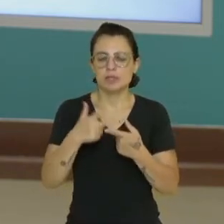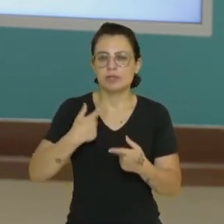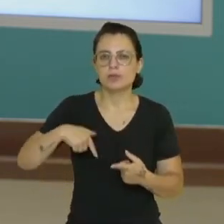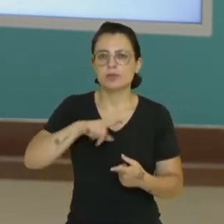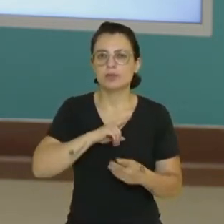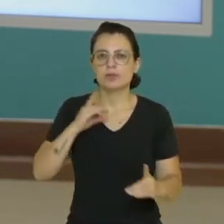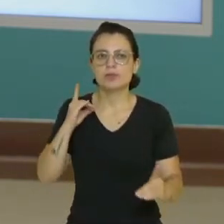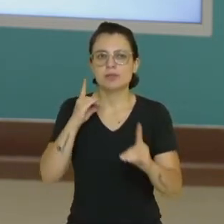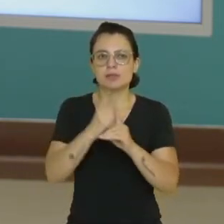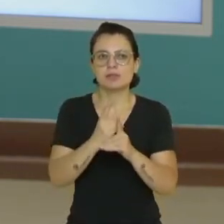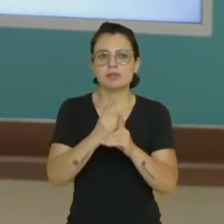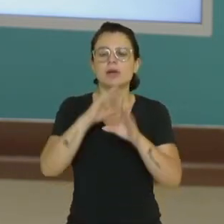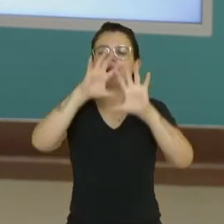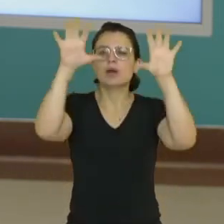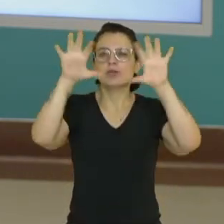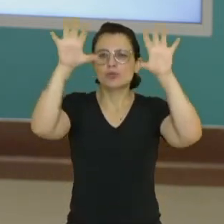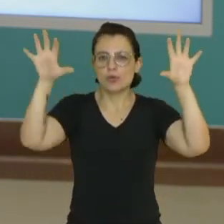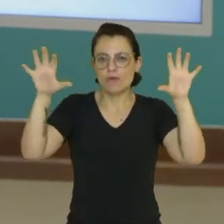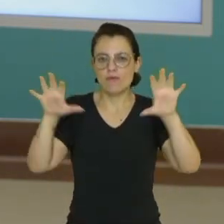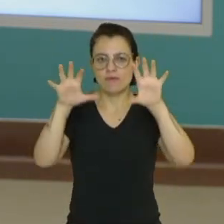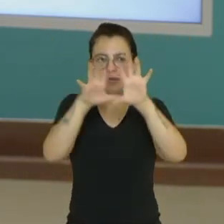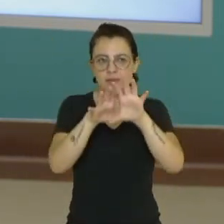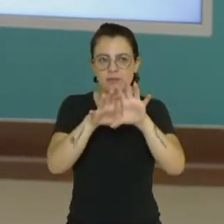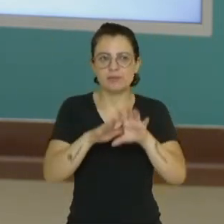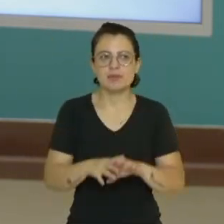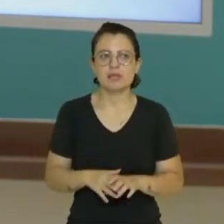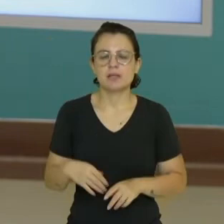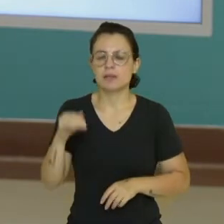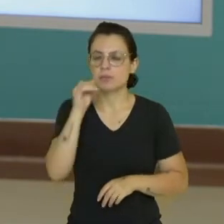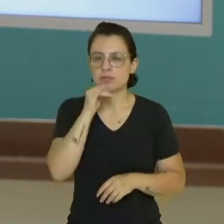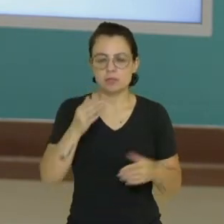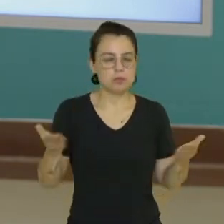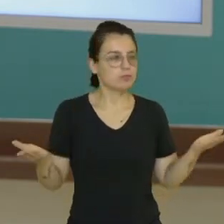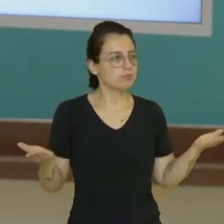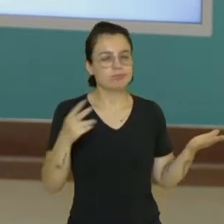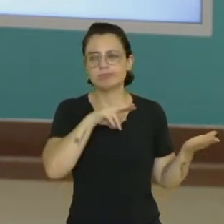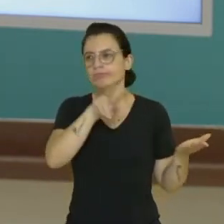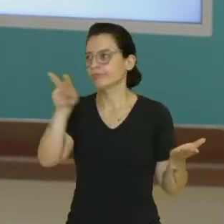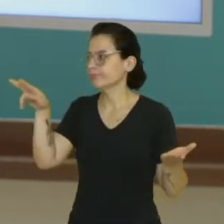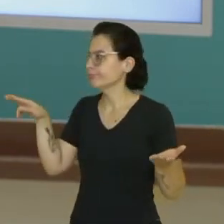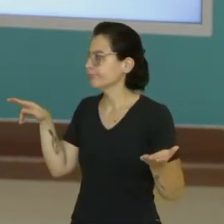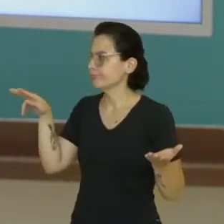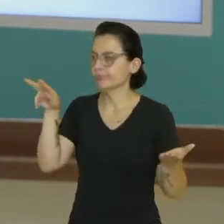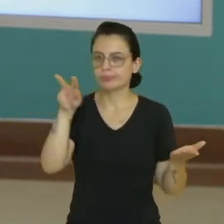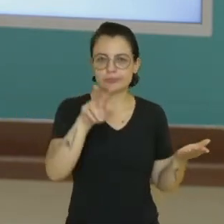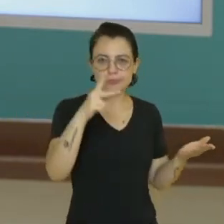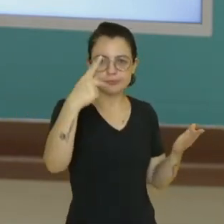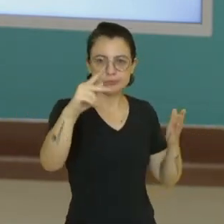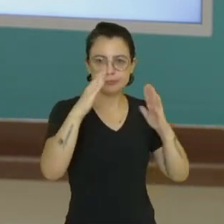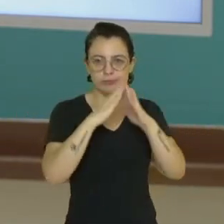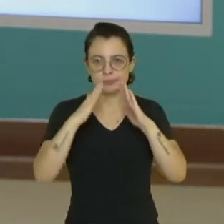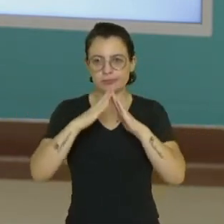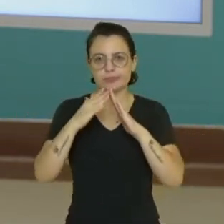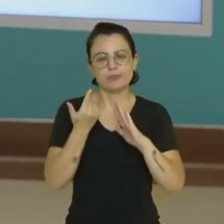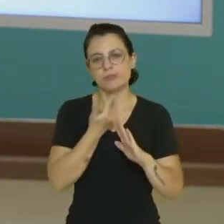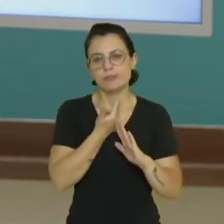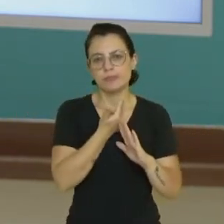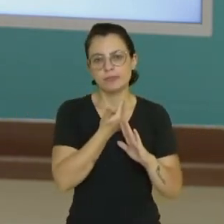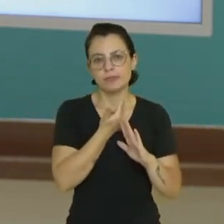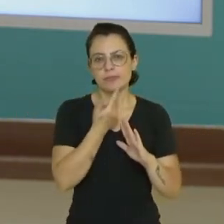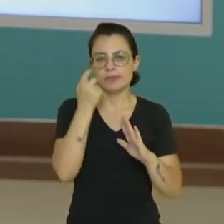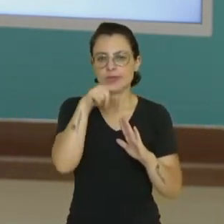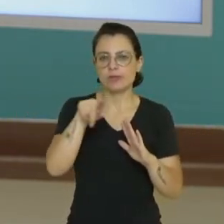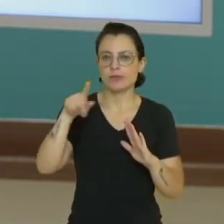encontramos as nuvens. Então aqui ao meu redor agora, aonde você mora, ao seu redor da sua casa, nós